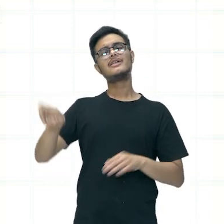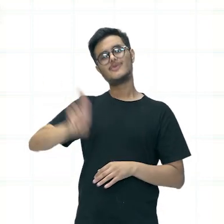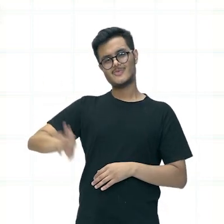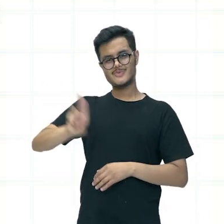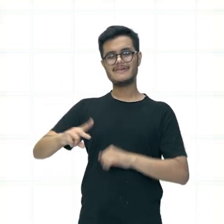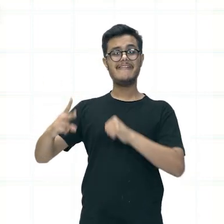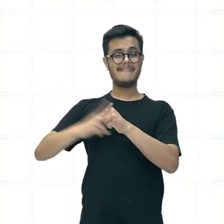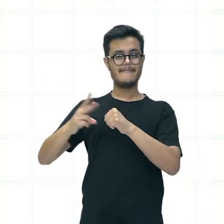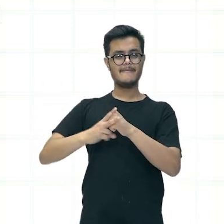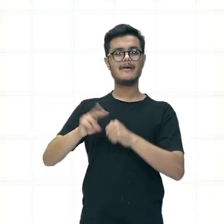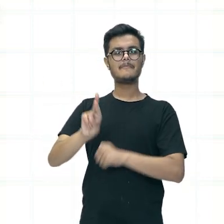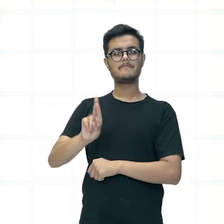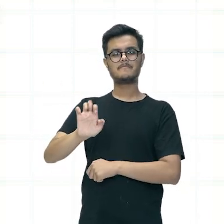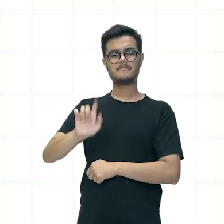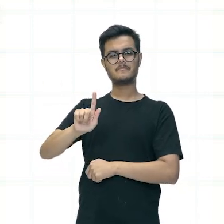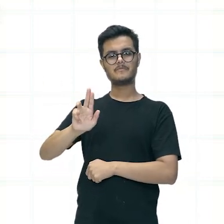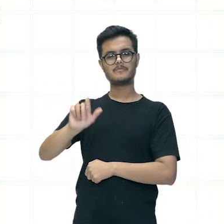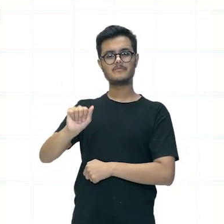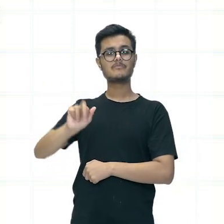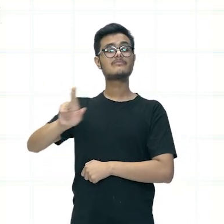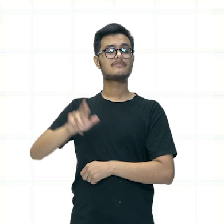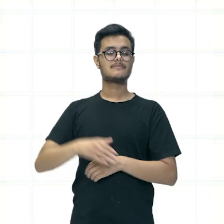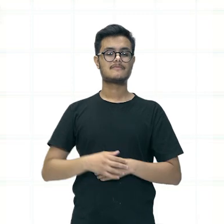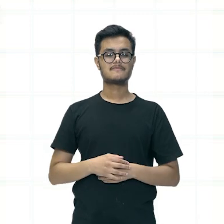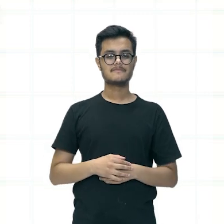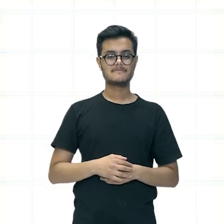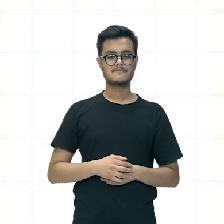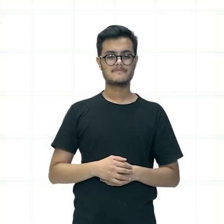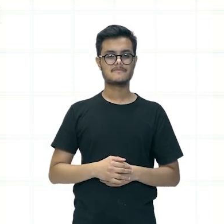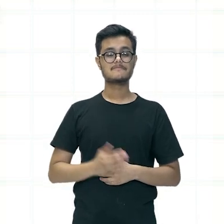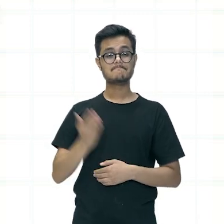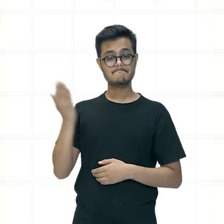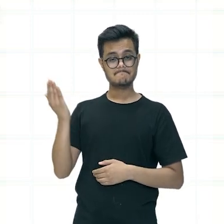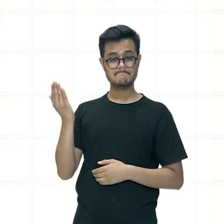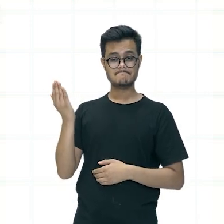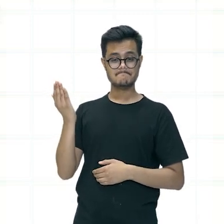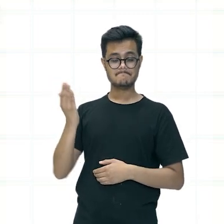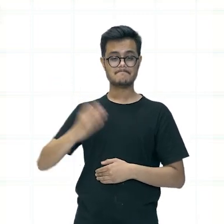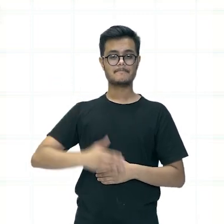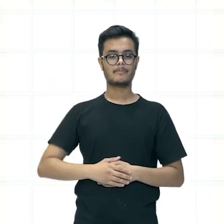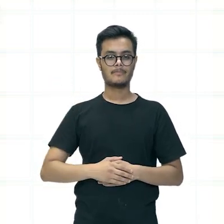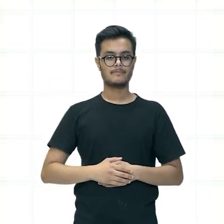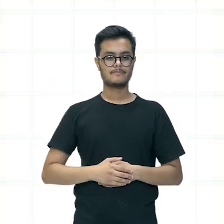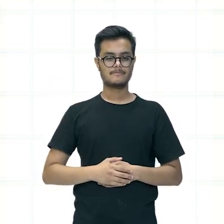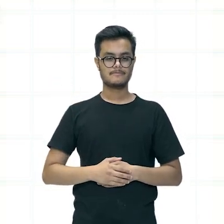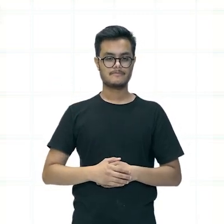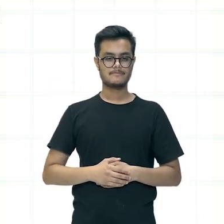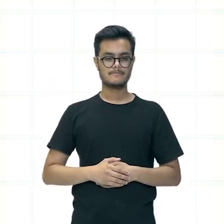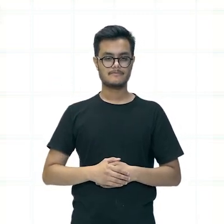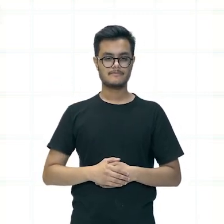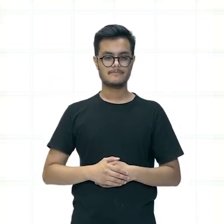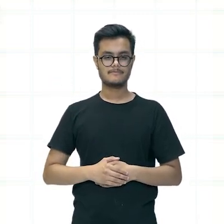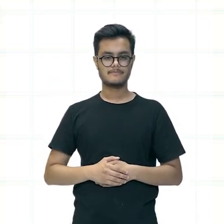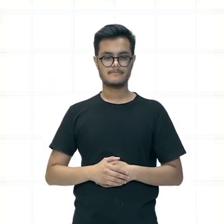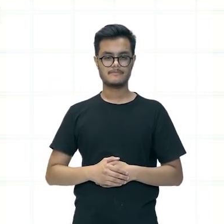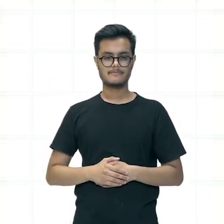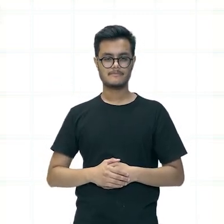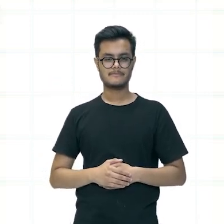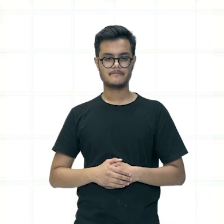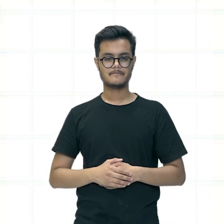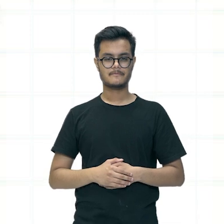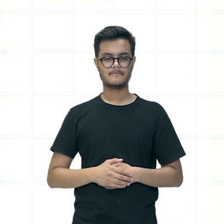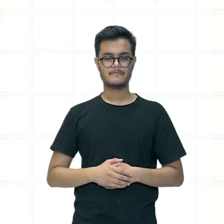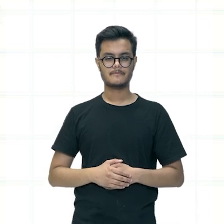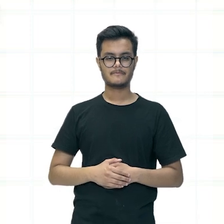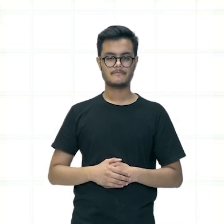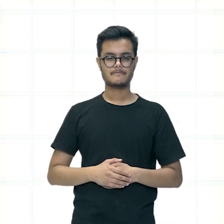traveled. Traveled. Aqui, regra geral, tá bom? Porque o verbo